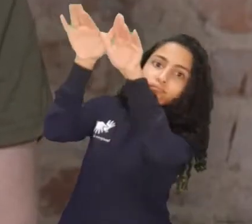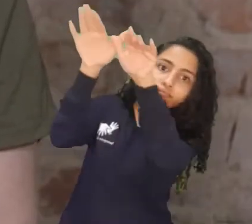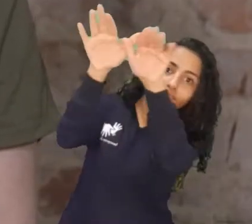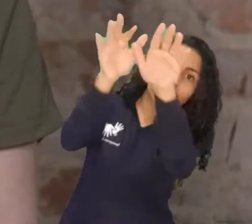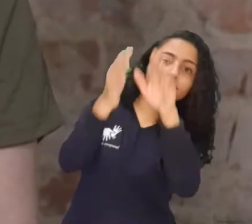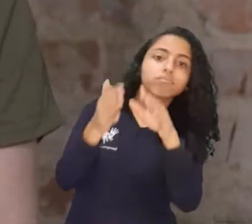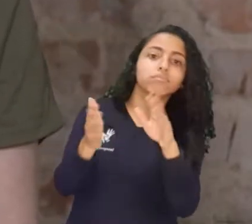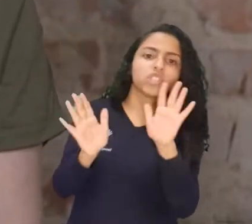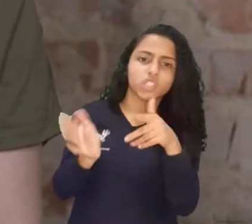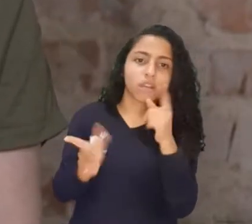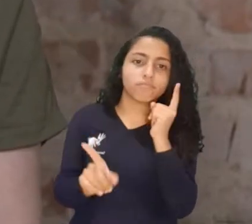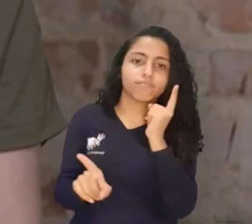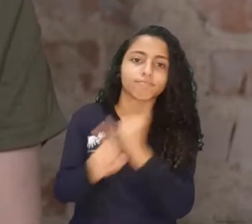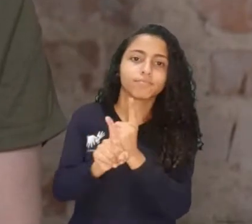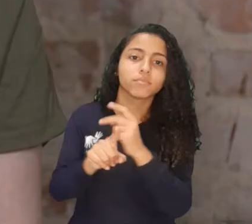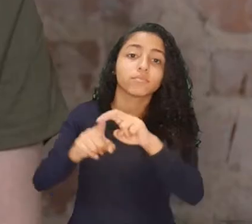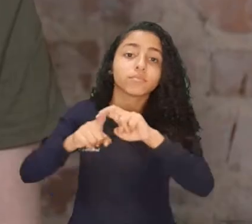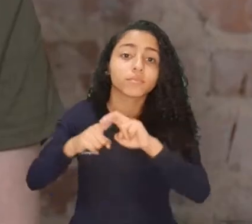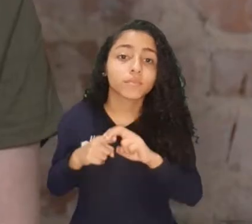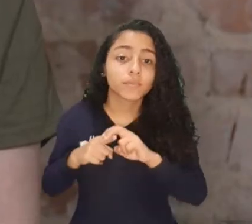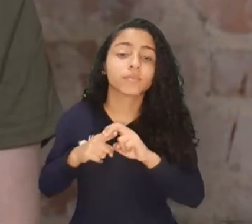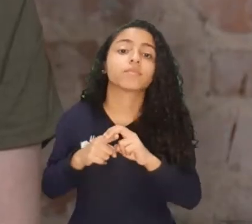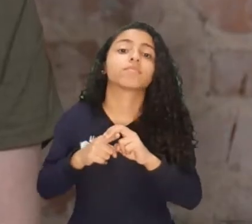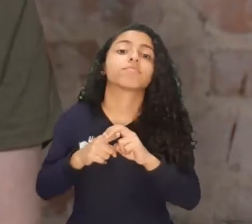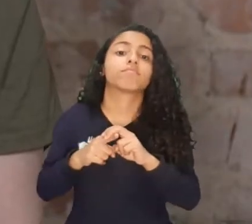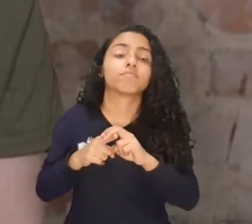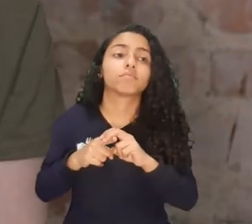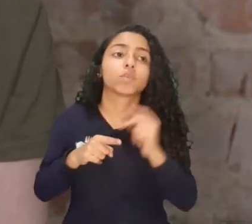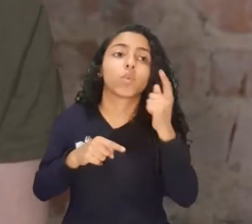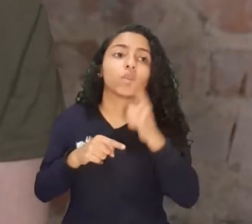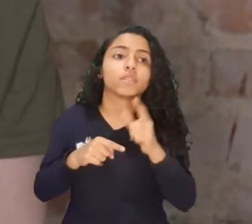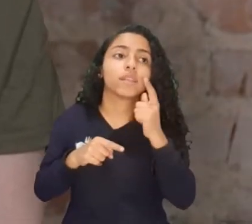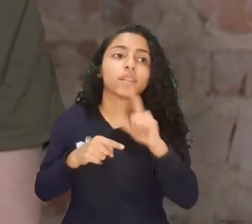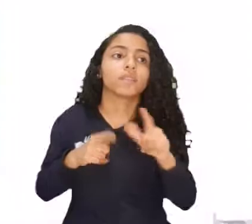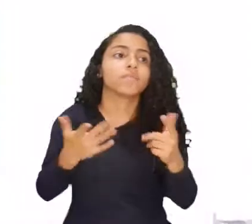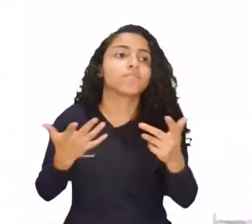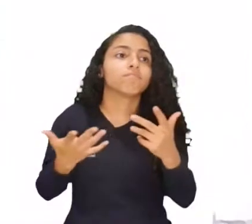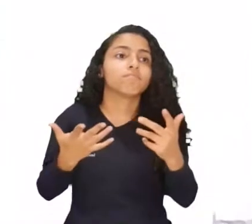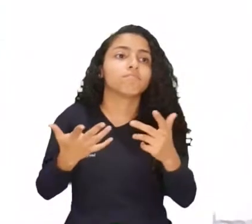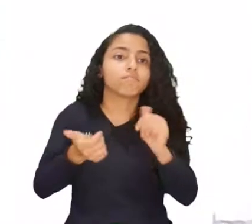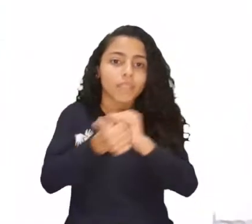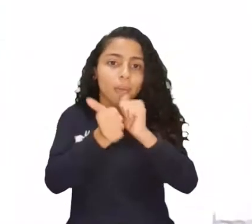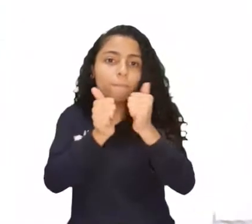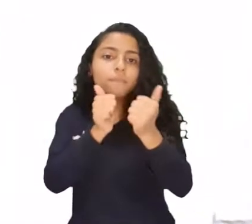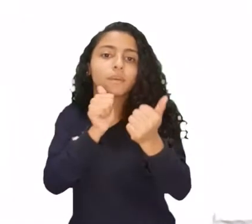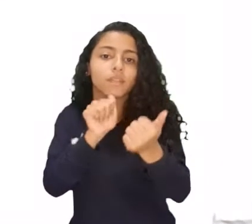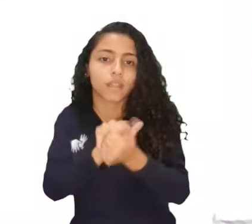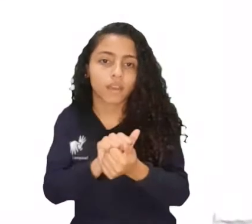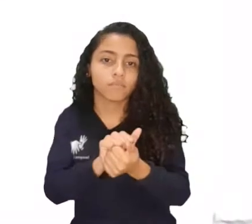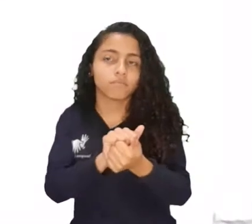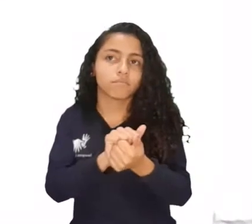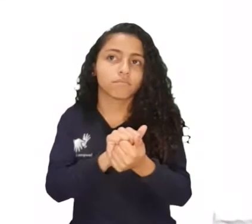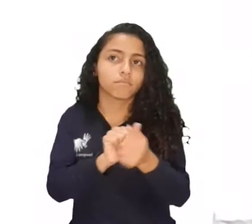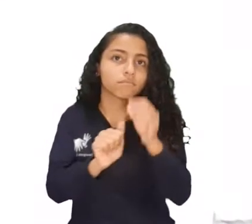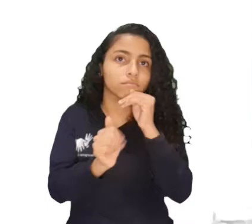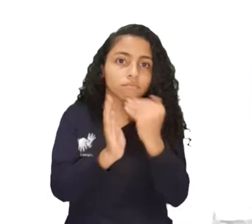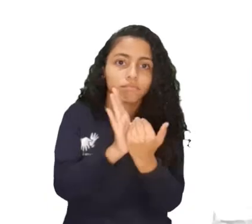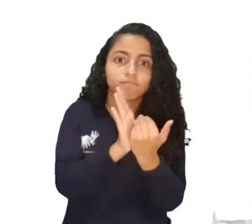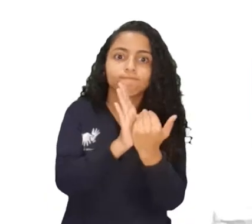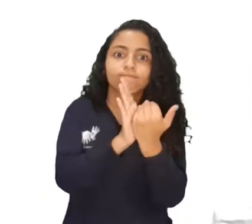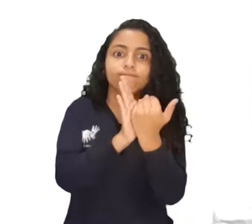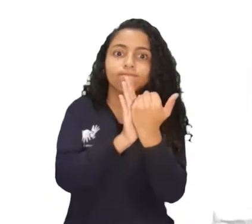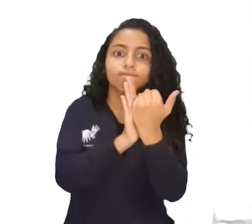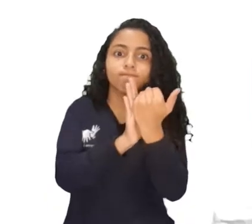poder dar conta do adiantamento, né, de certas condições, aumento de